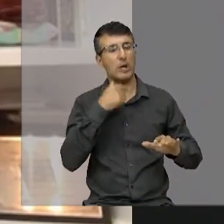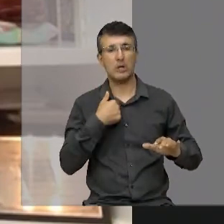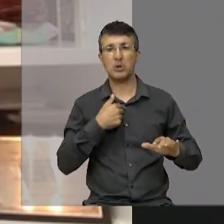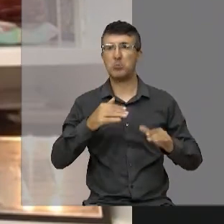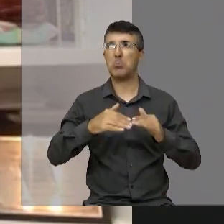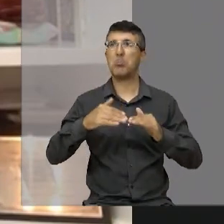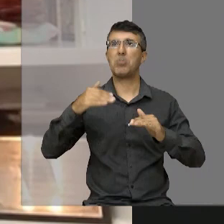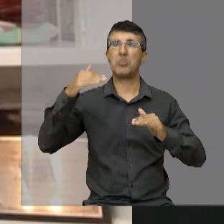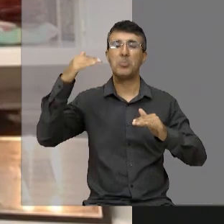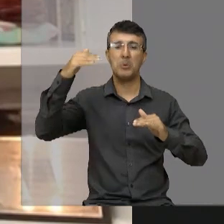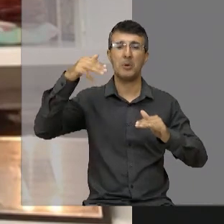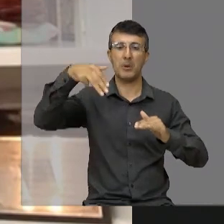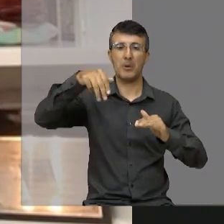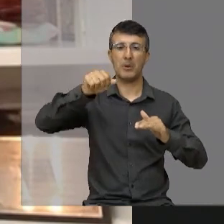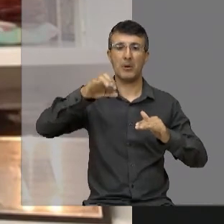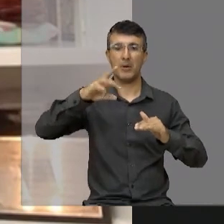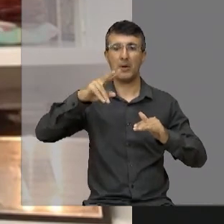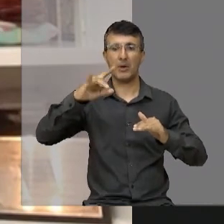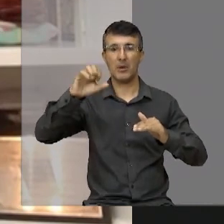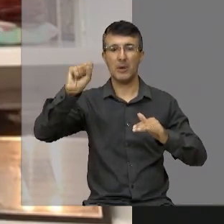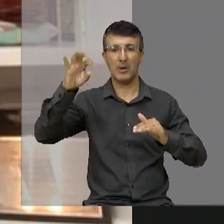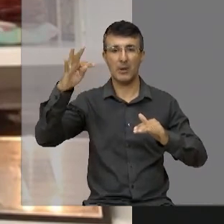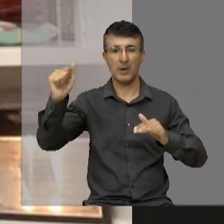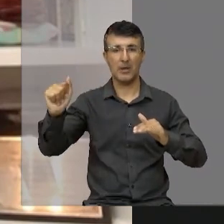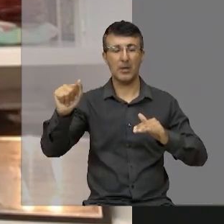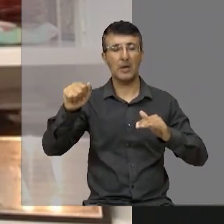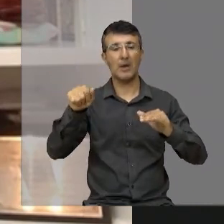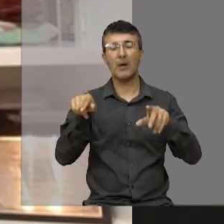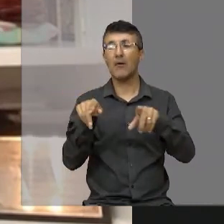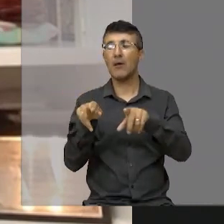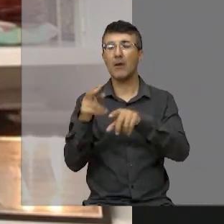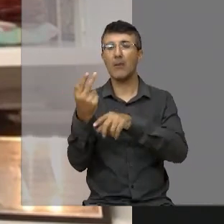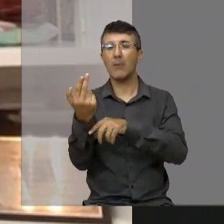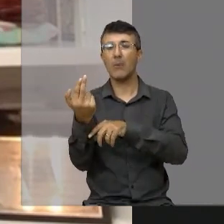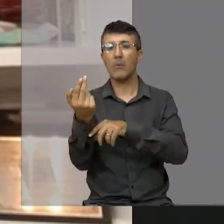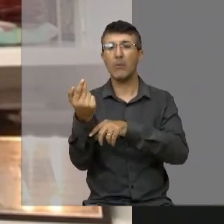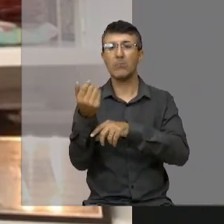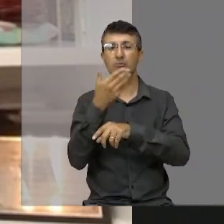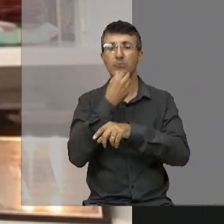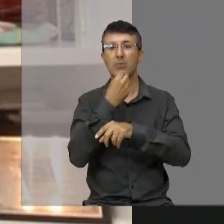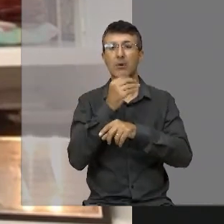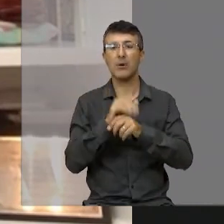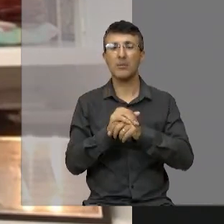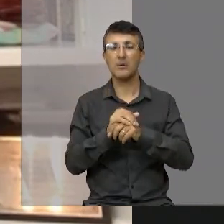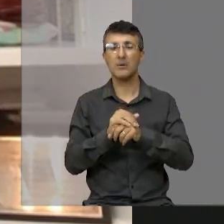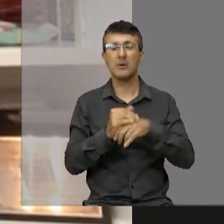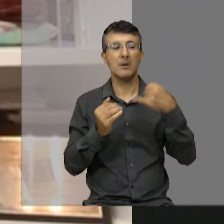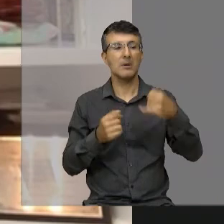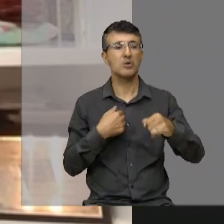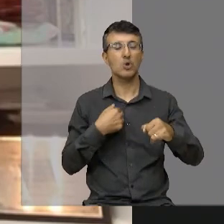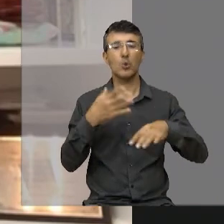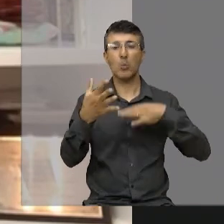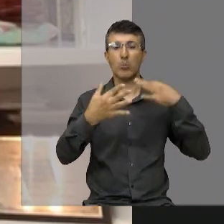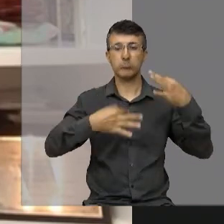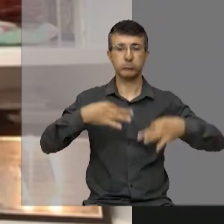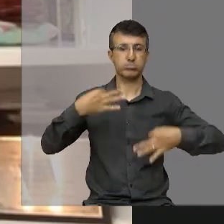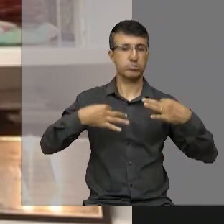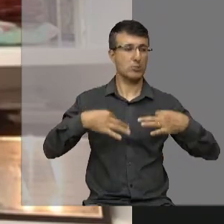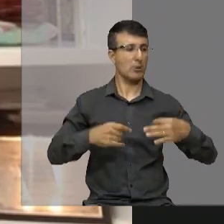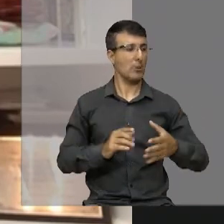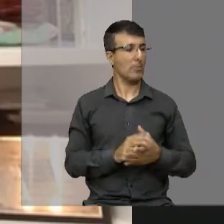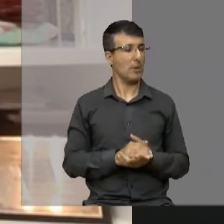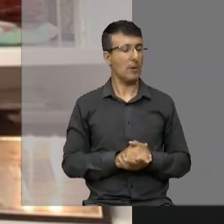gente acaba menosprezando o sofrimento alheio. Então, se a gente não entende, se a gente não se prepara, a gente não faz esse